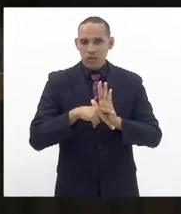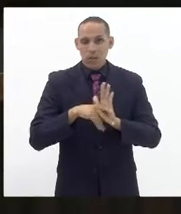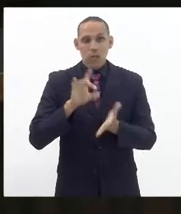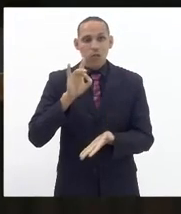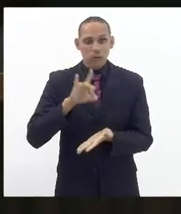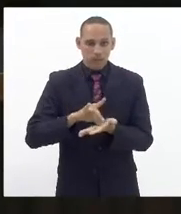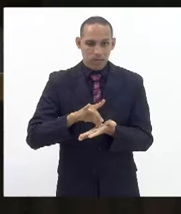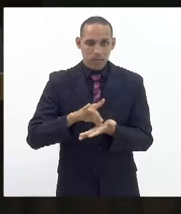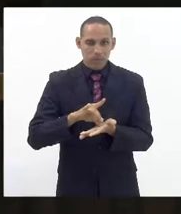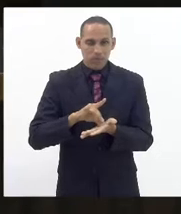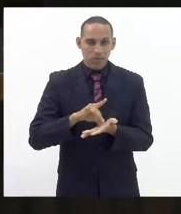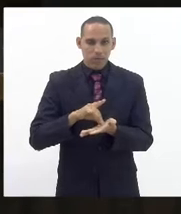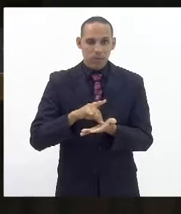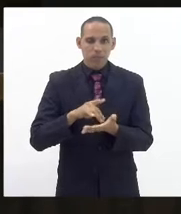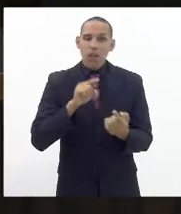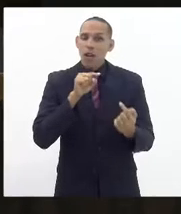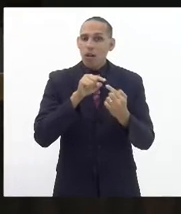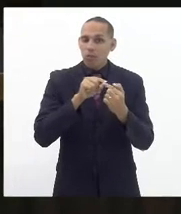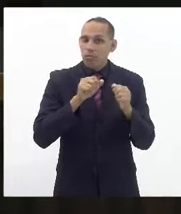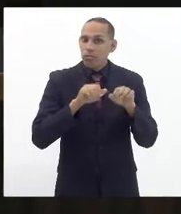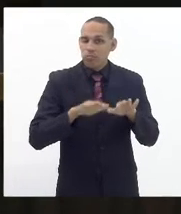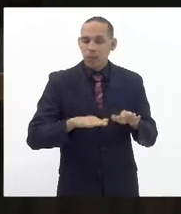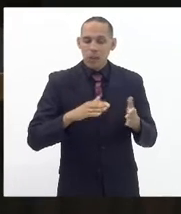original. Senhores que aprovam, permaneçam como estão.